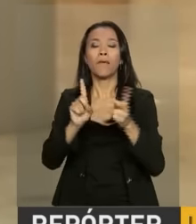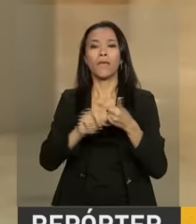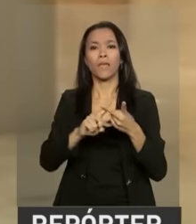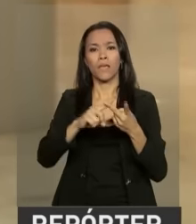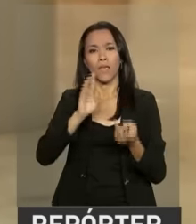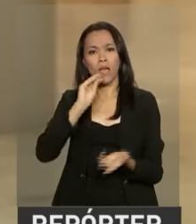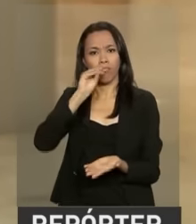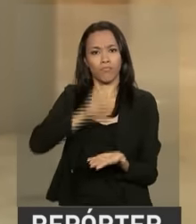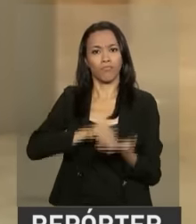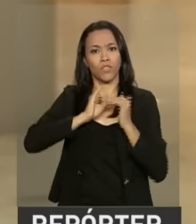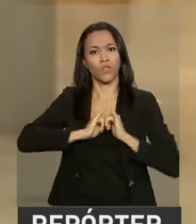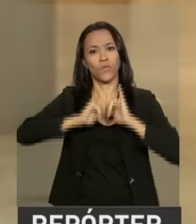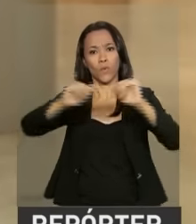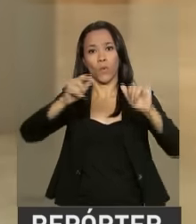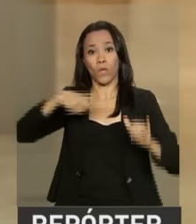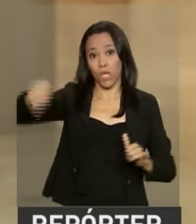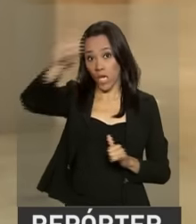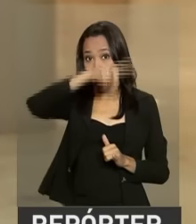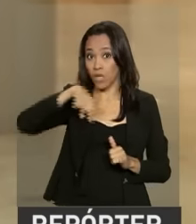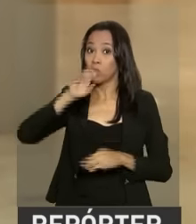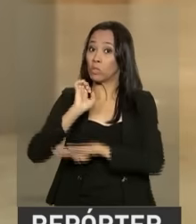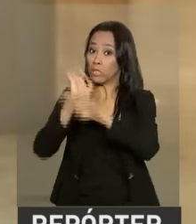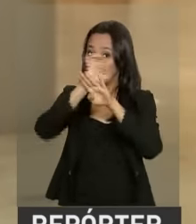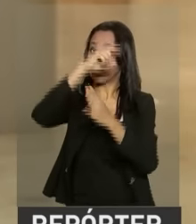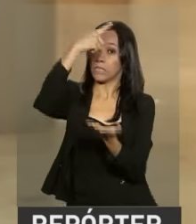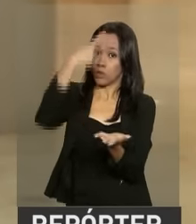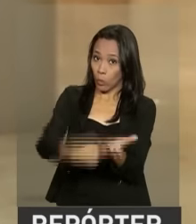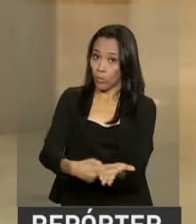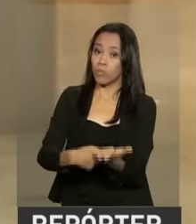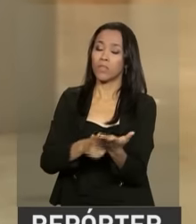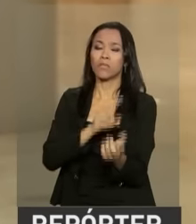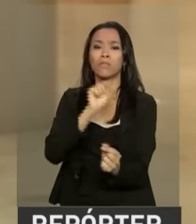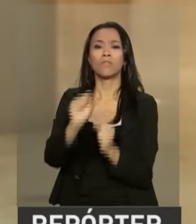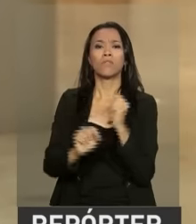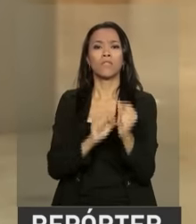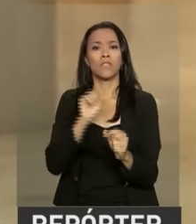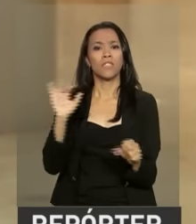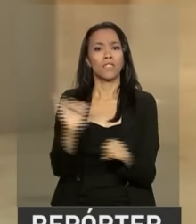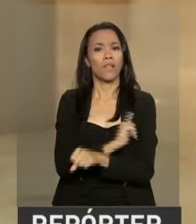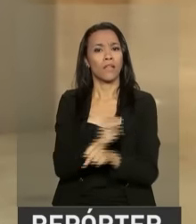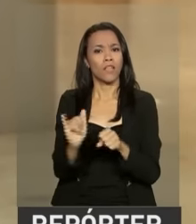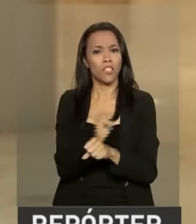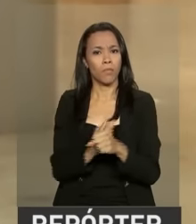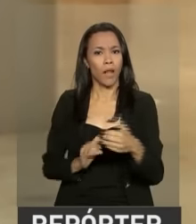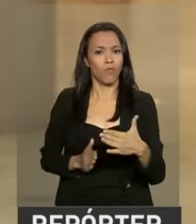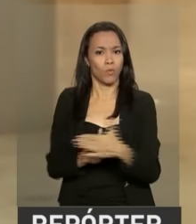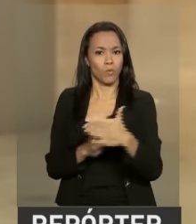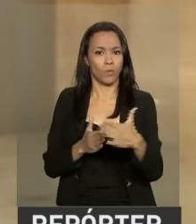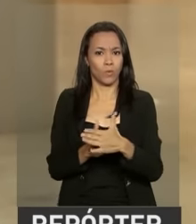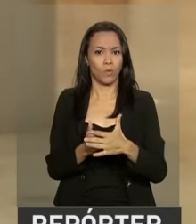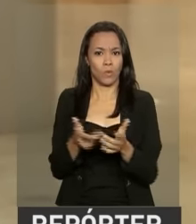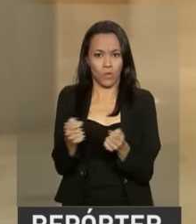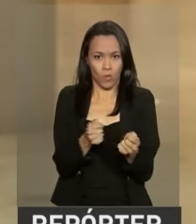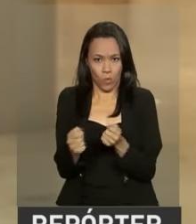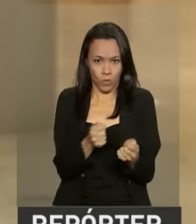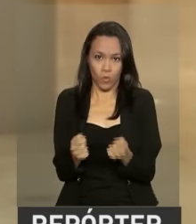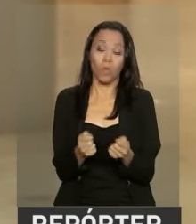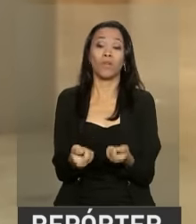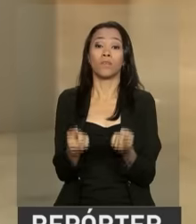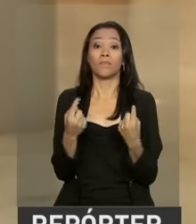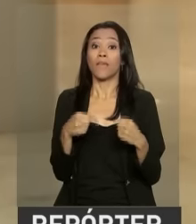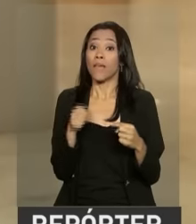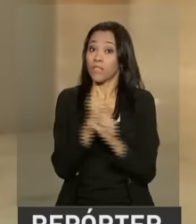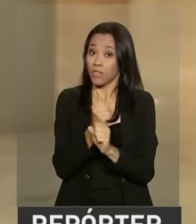nota que os governadores se comprometeram com a adoção de medidas de ajuste fiscal essas medidas